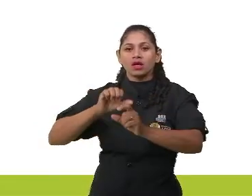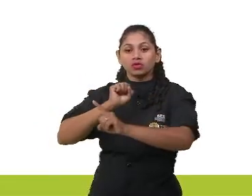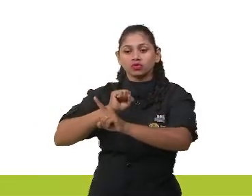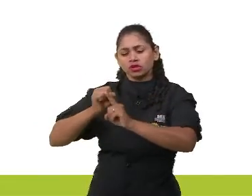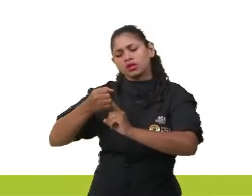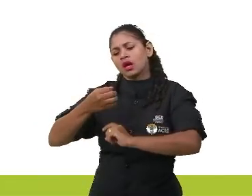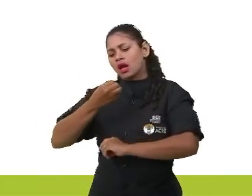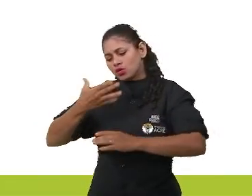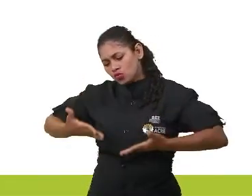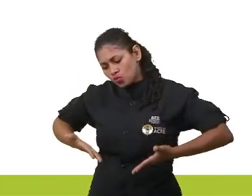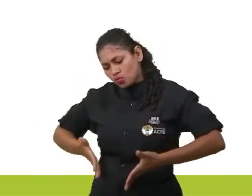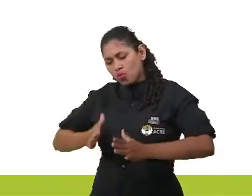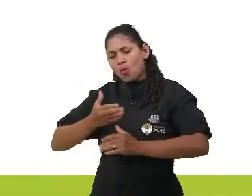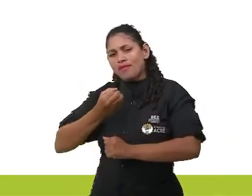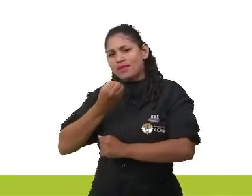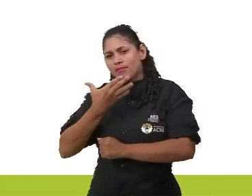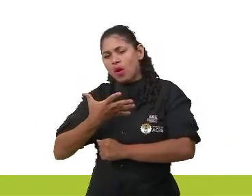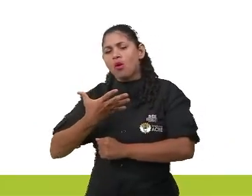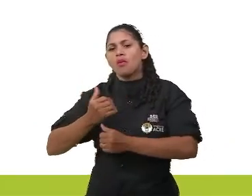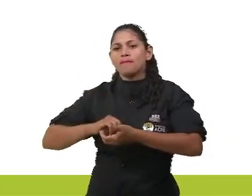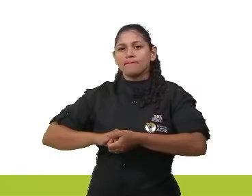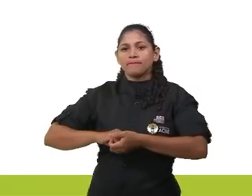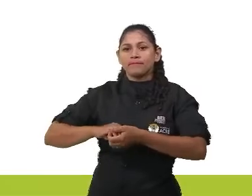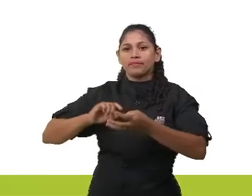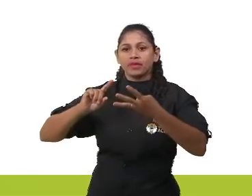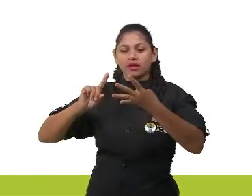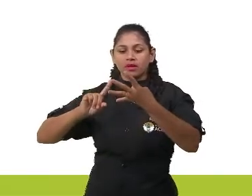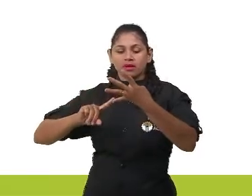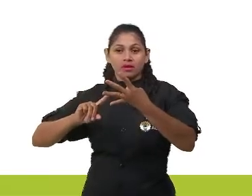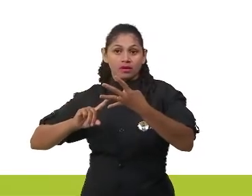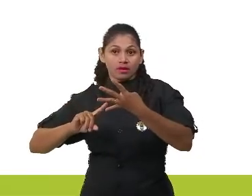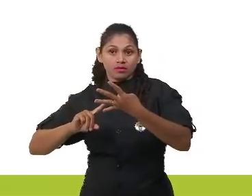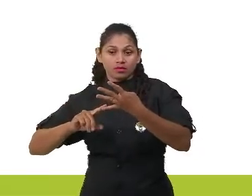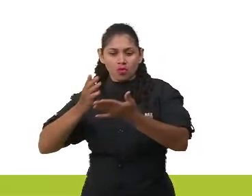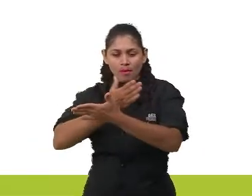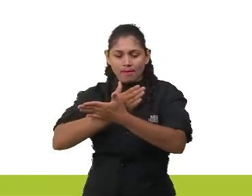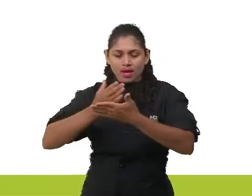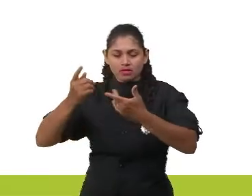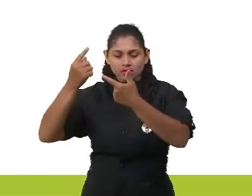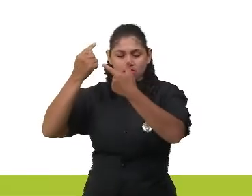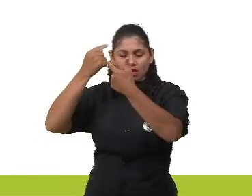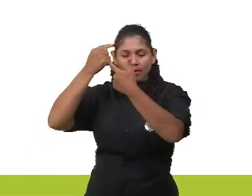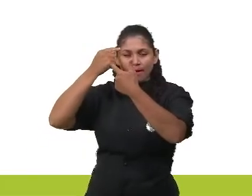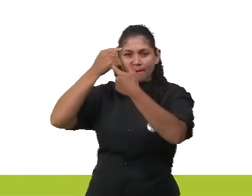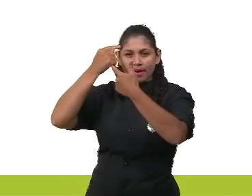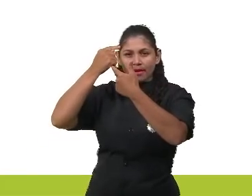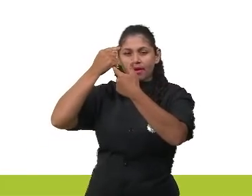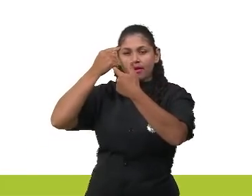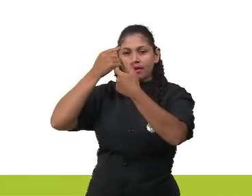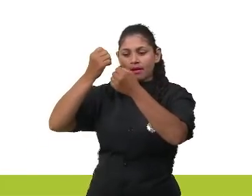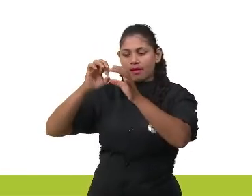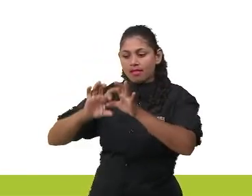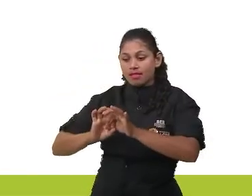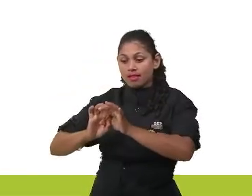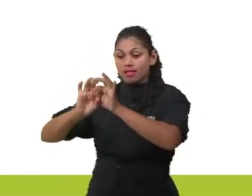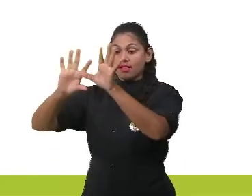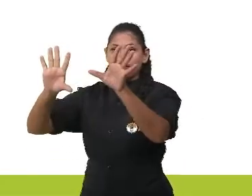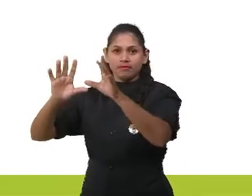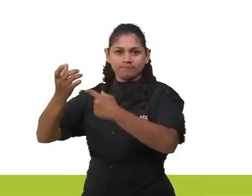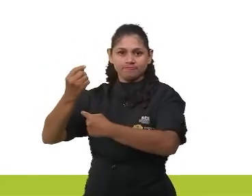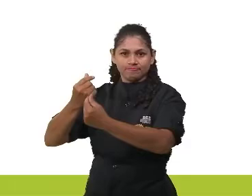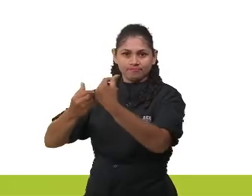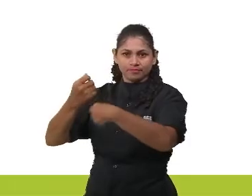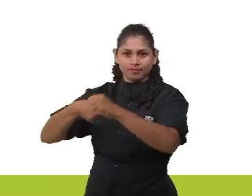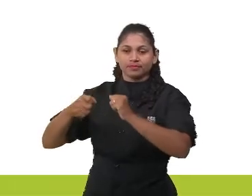Adam Smith, que vai ser um pensador econômico, que vai iniciar aí o pensamento a respeito do liberalismo econômico. Aí vamos passar